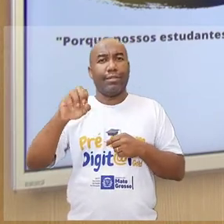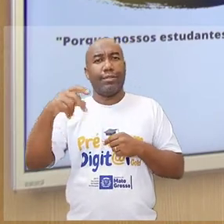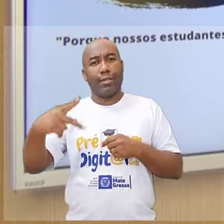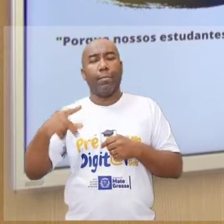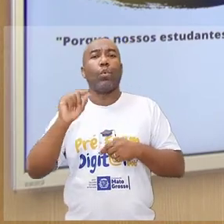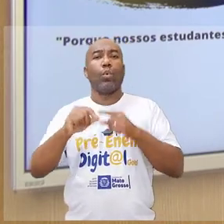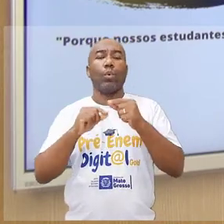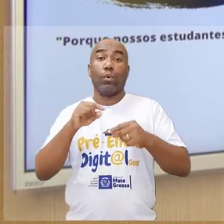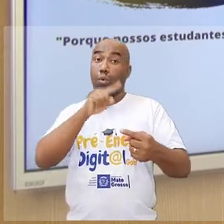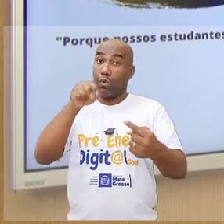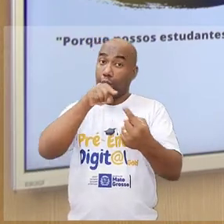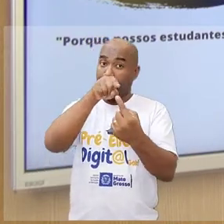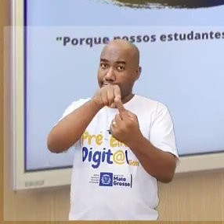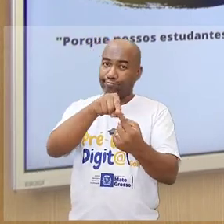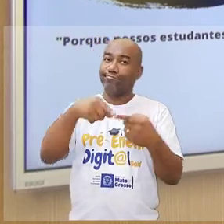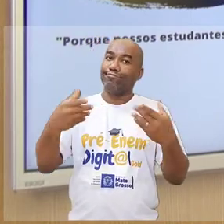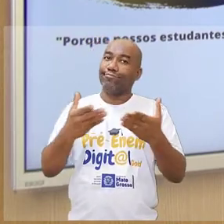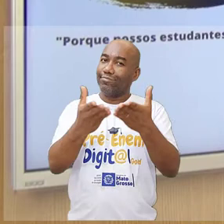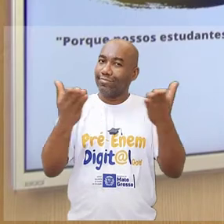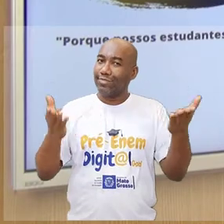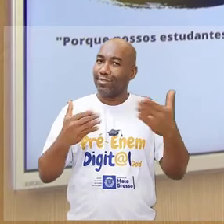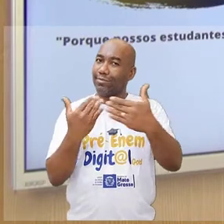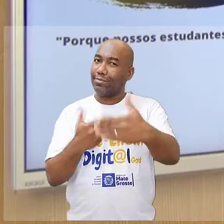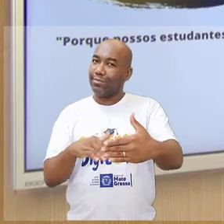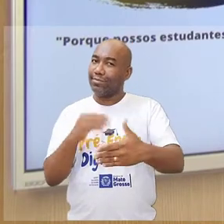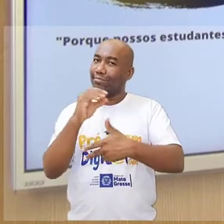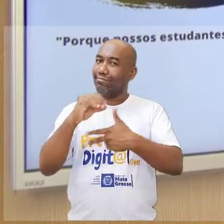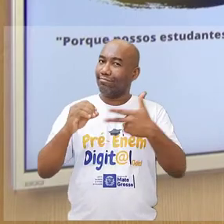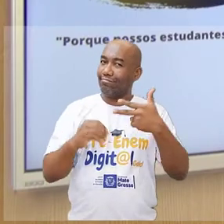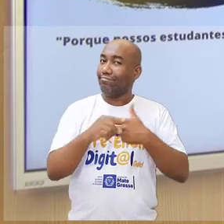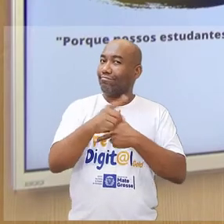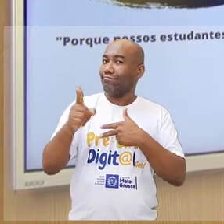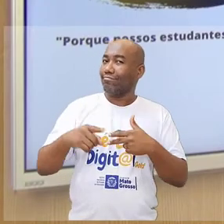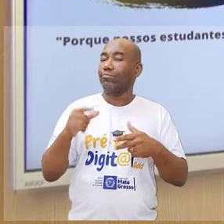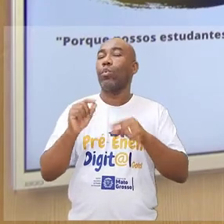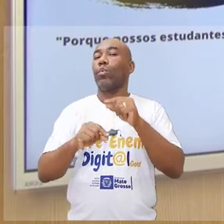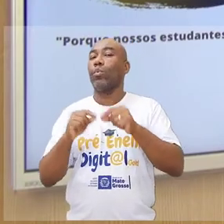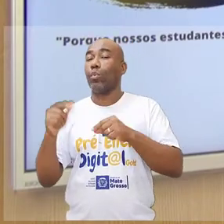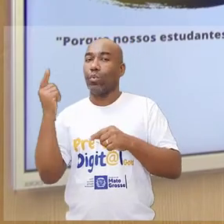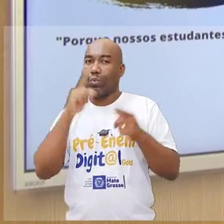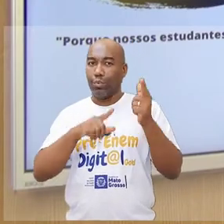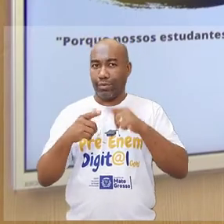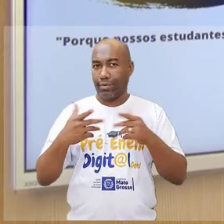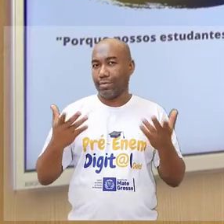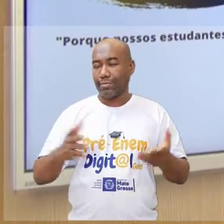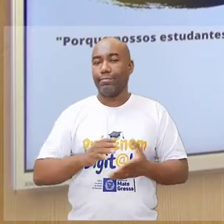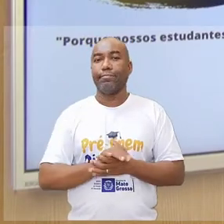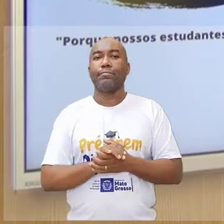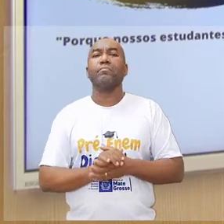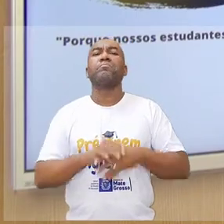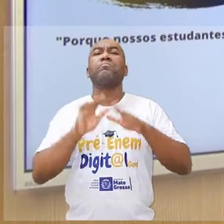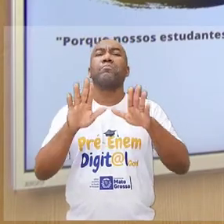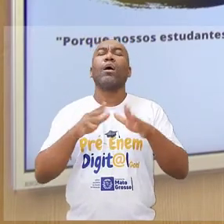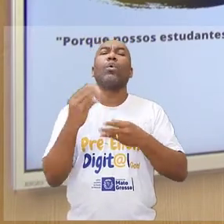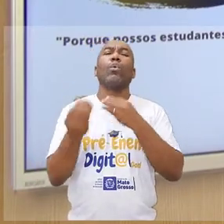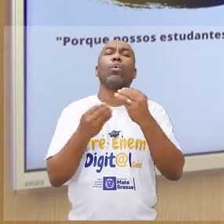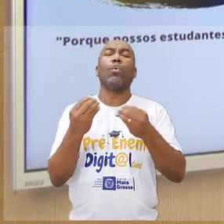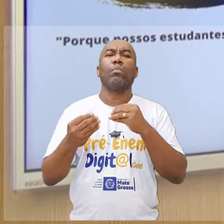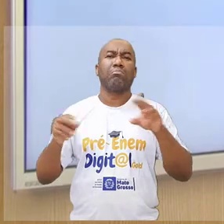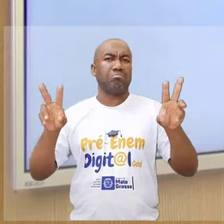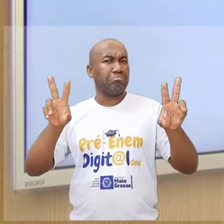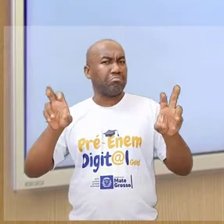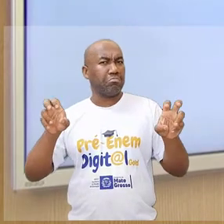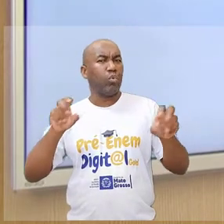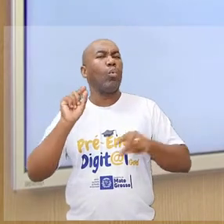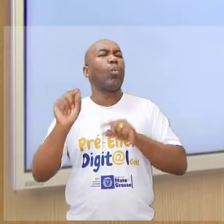o maior objetivo de cada um de vocês, estudantes, para esse ano. Então, o primeiro tema que a gente vai